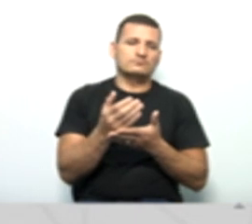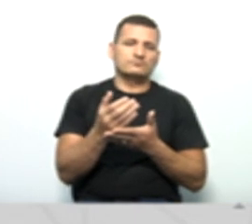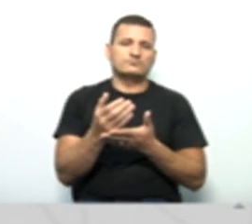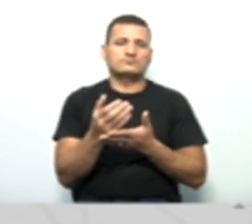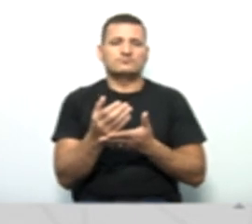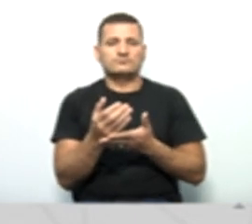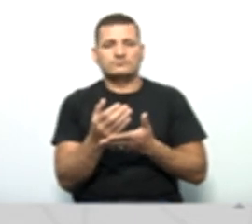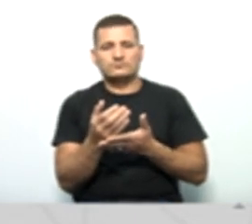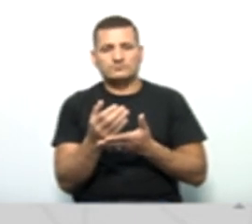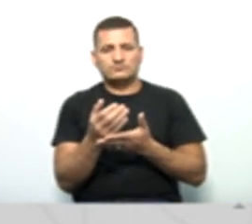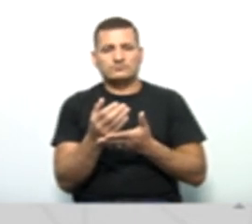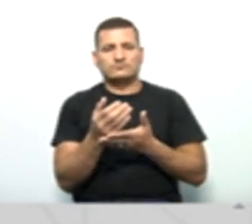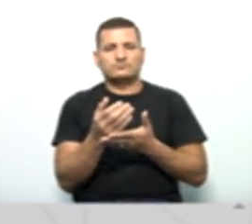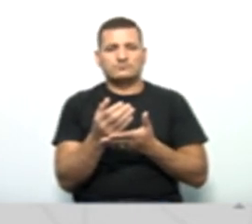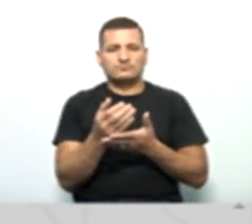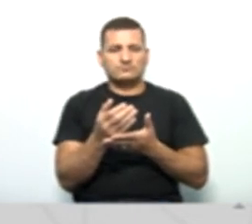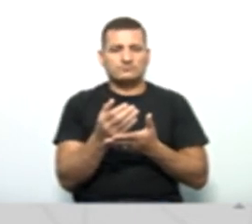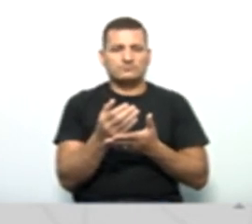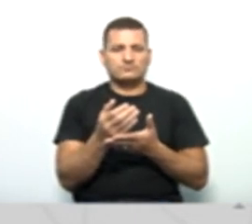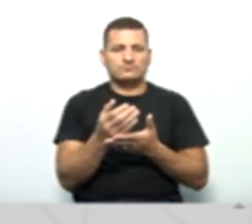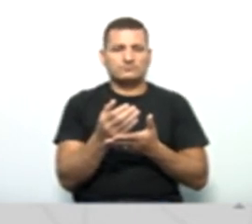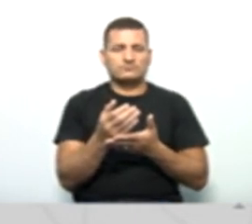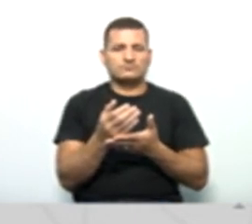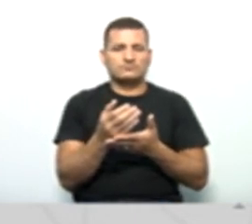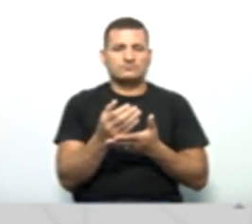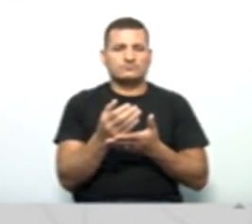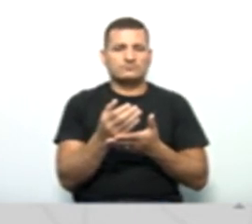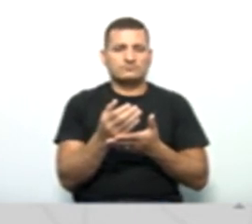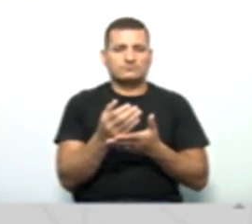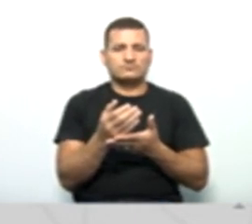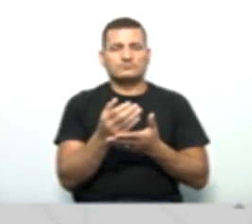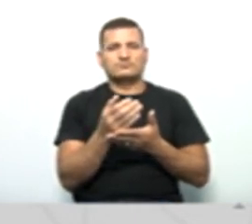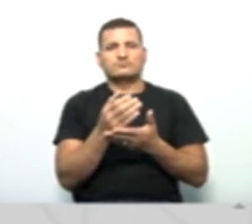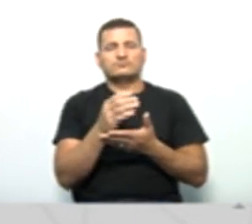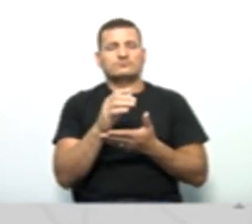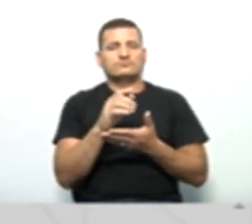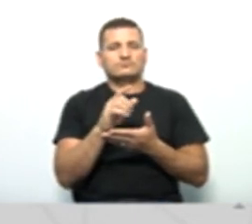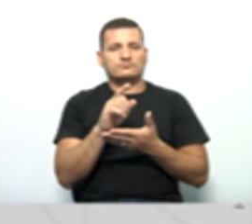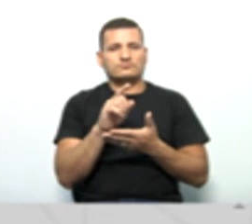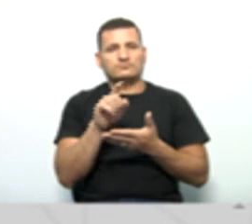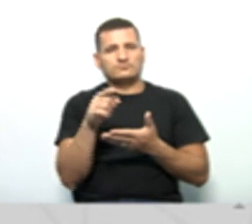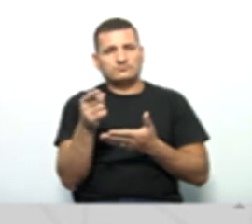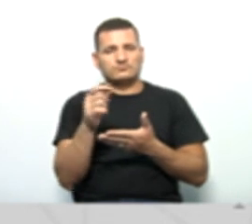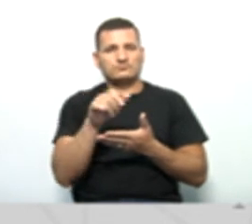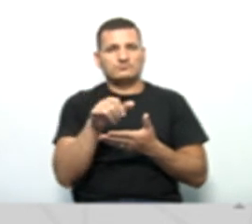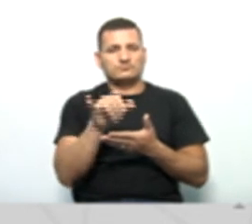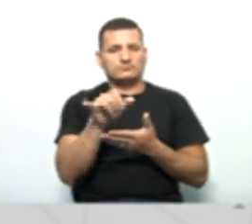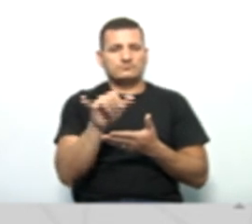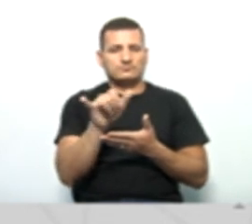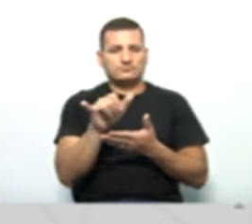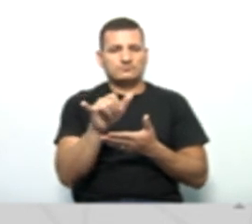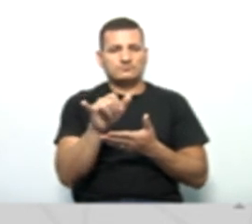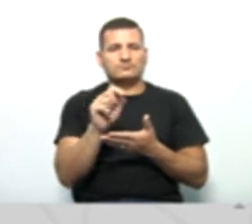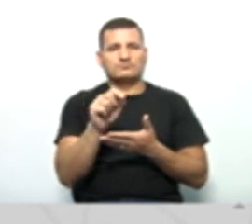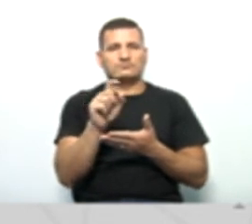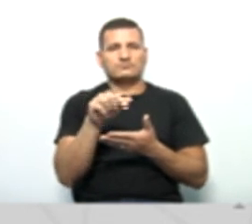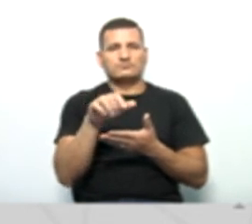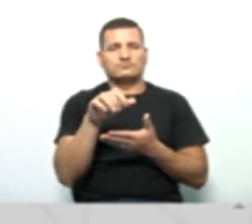se inicia o sublista, né? Onde inicia a sublista. O Y é o